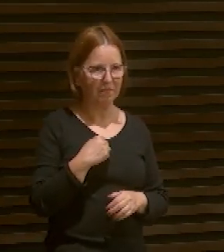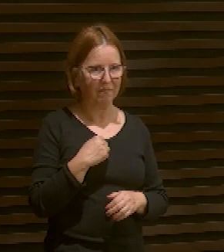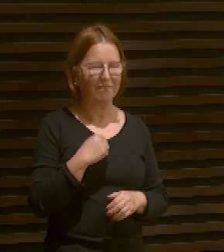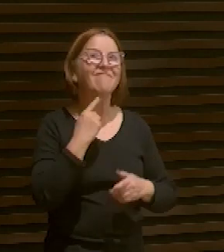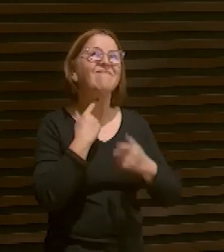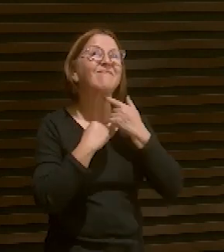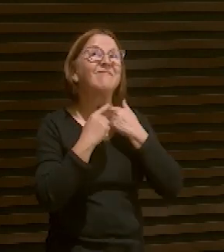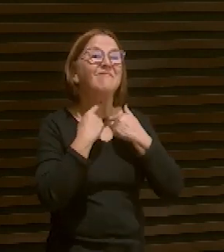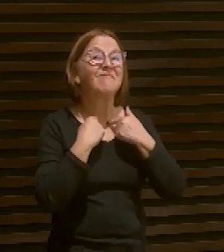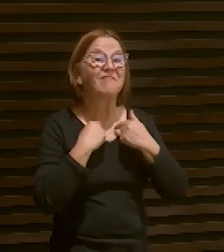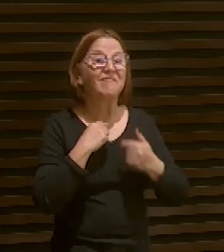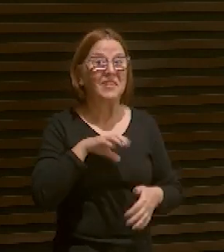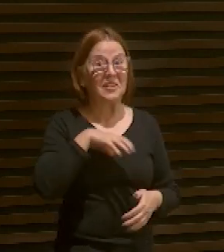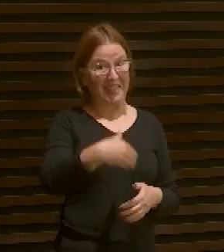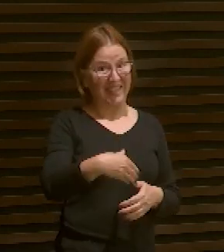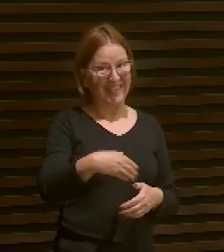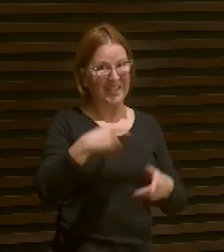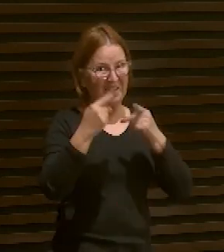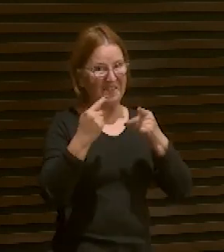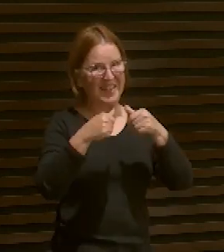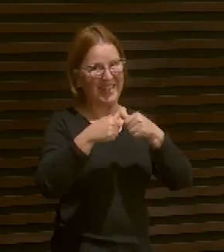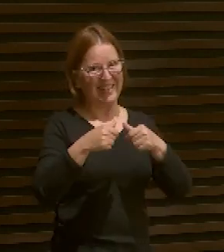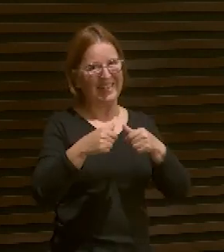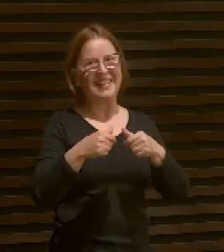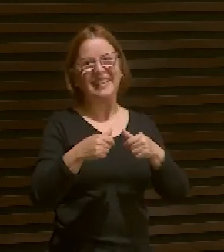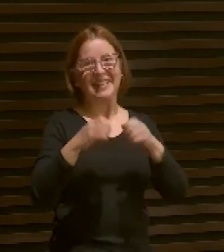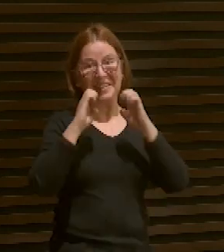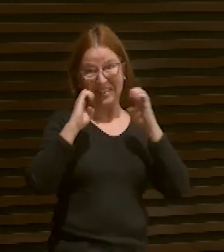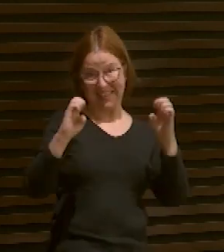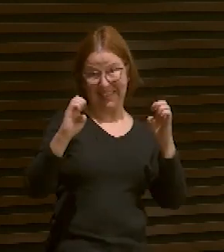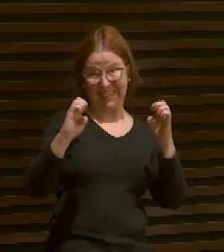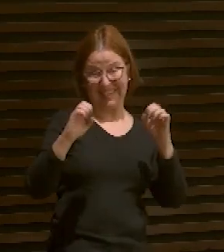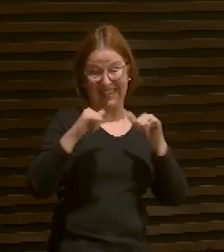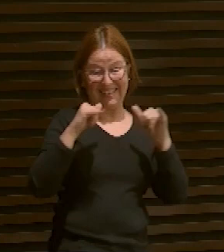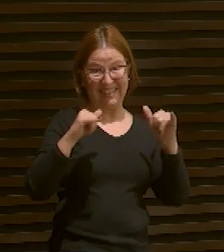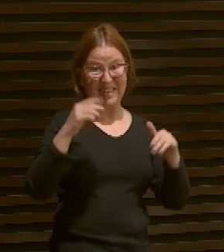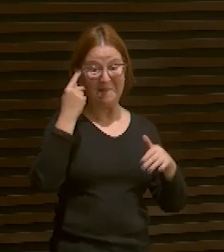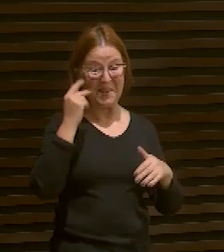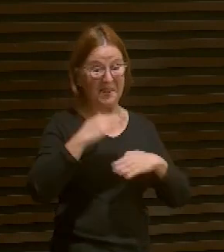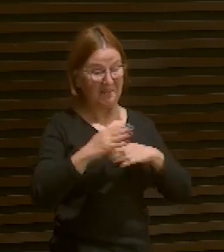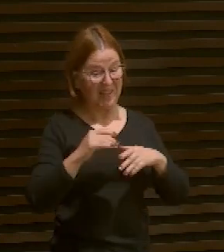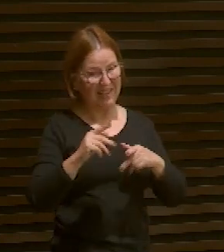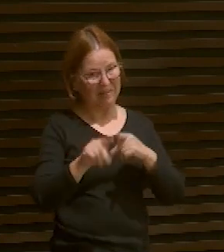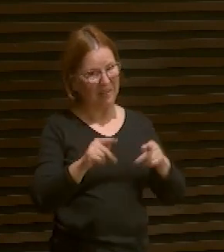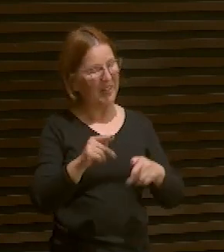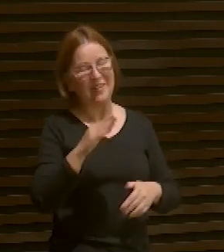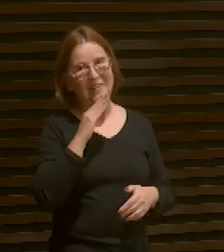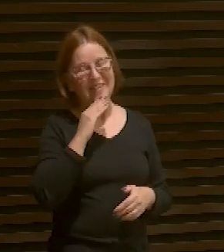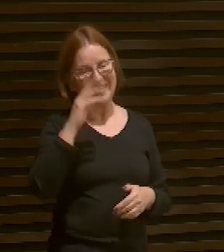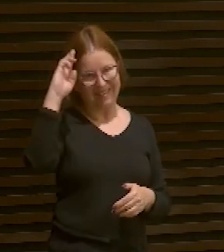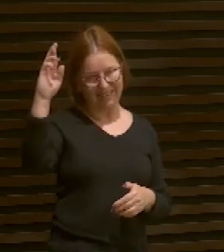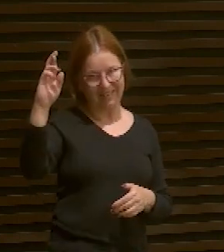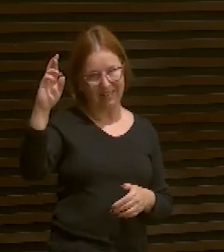anseio, intrepidez por falar dessa palavra e dar essa notícia para outras pessoas que ainda não conhecem, porque se eu